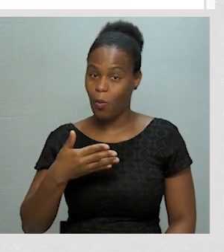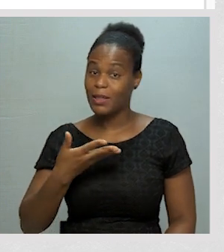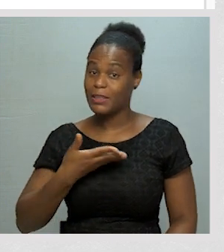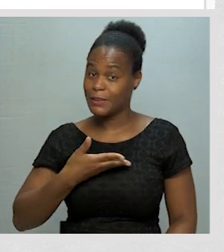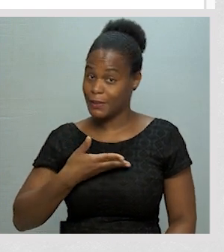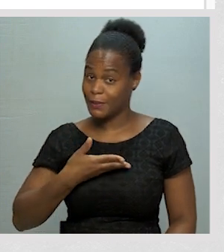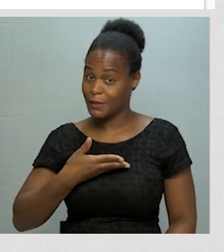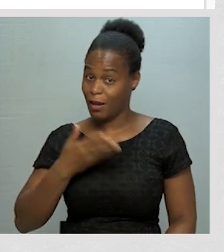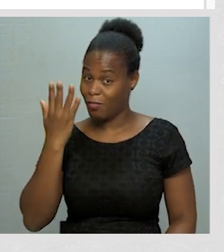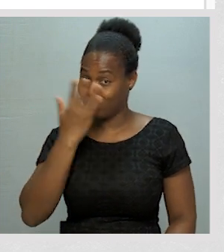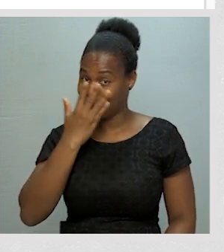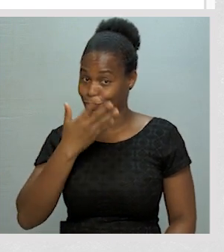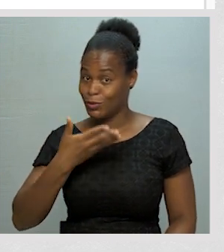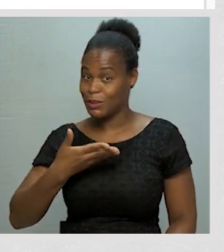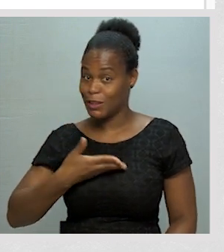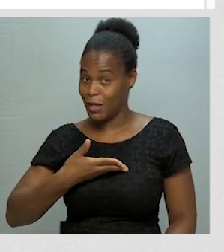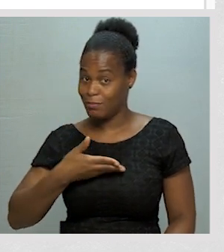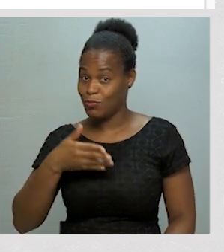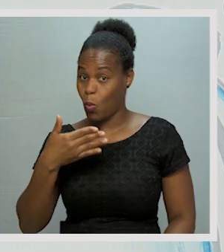78 mais 15.